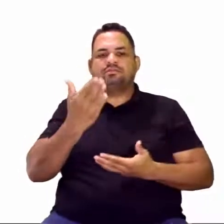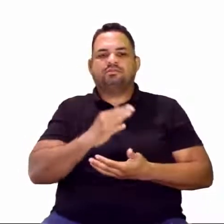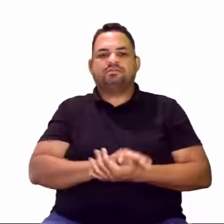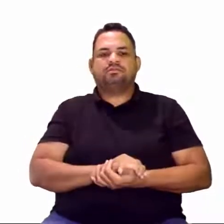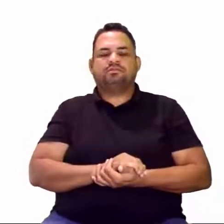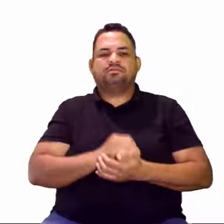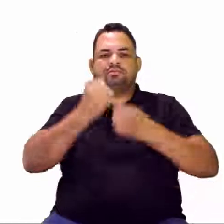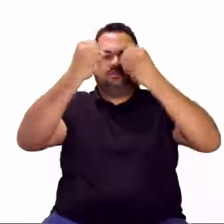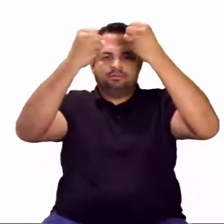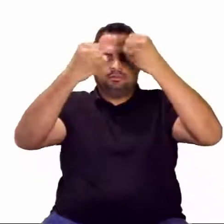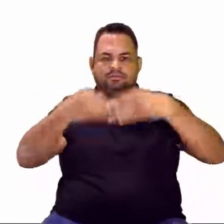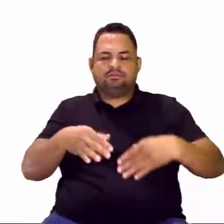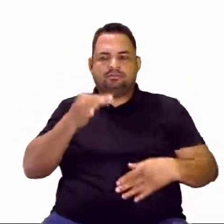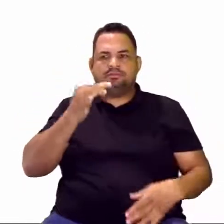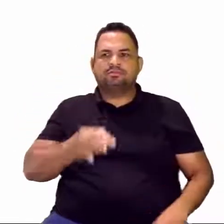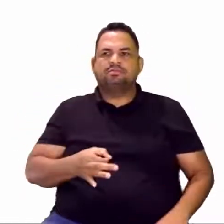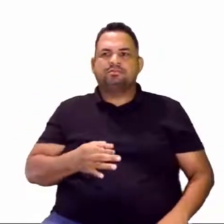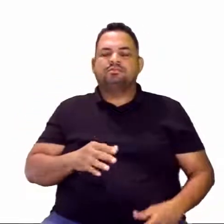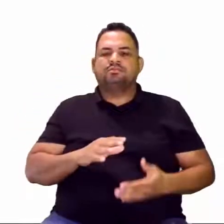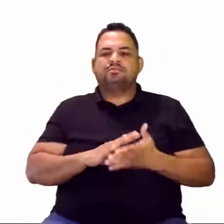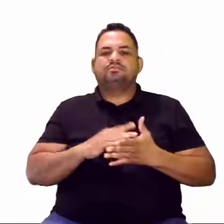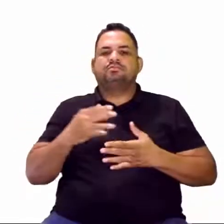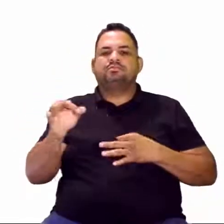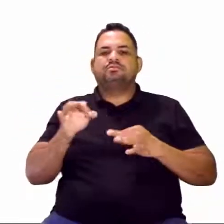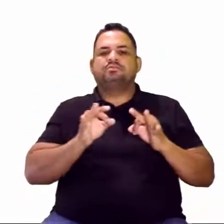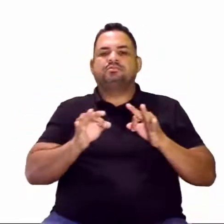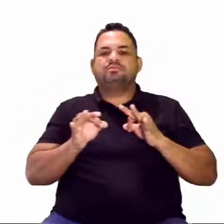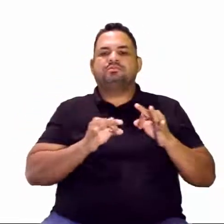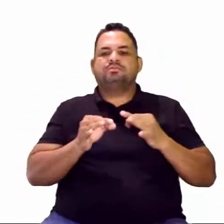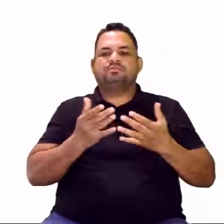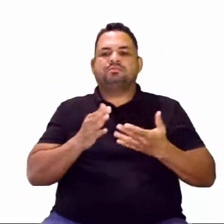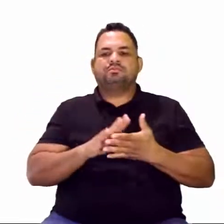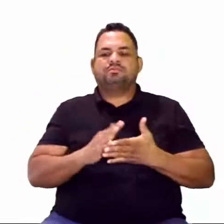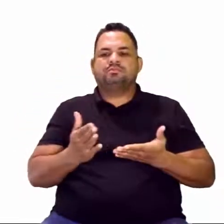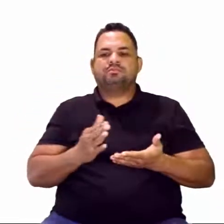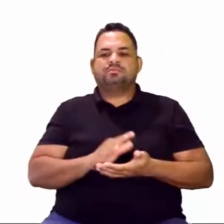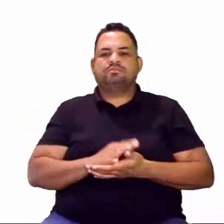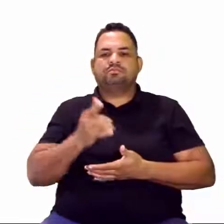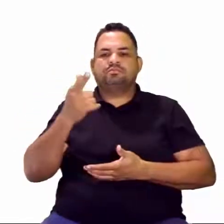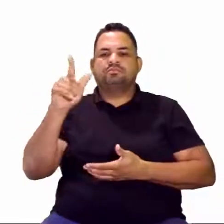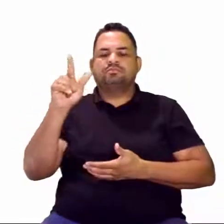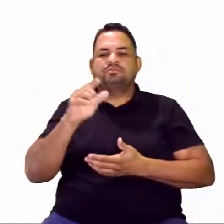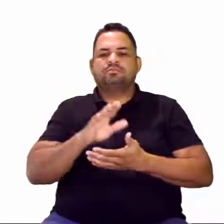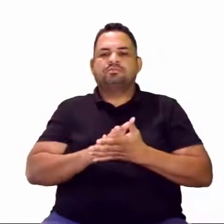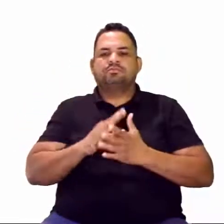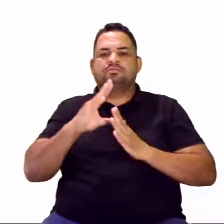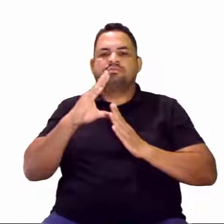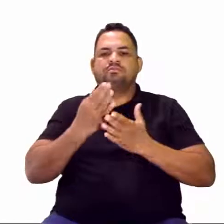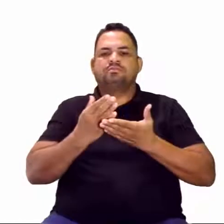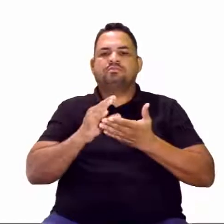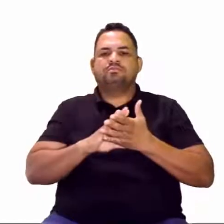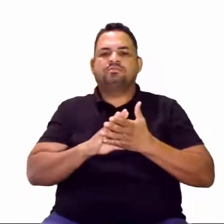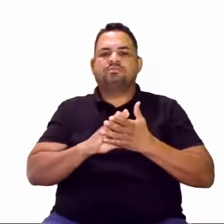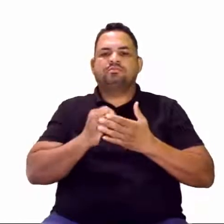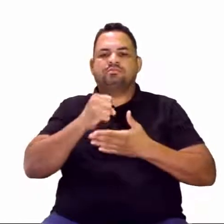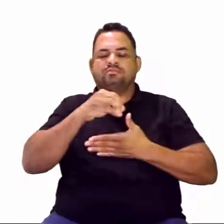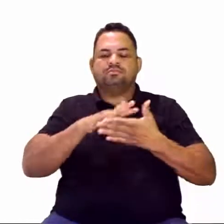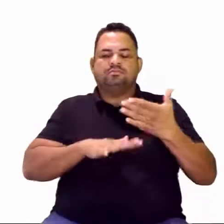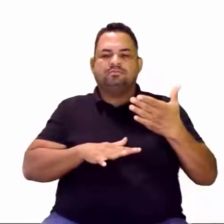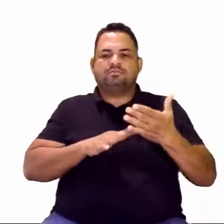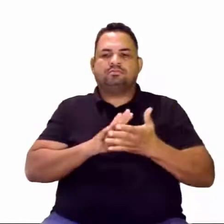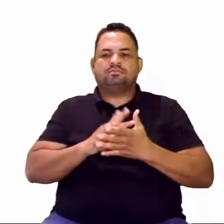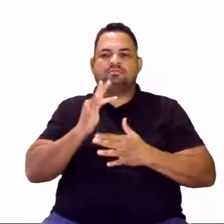eis aqui a explicação correta para preparar você para outros conteúdos ou outras